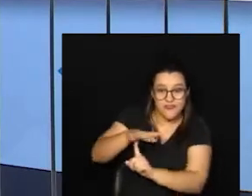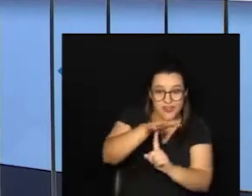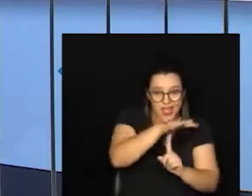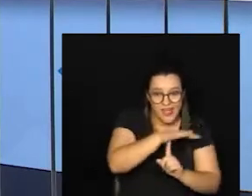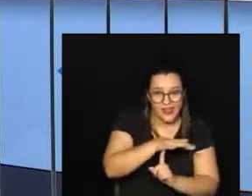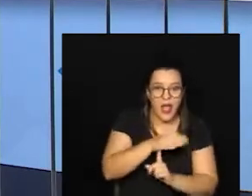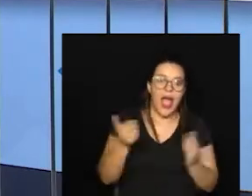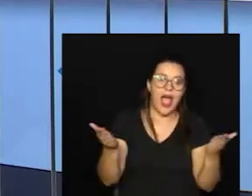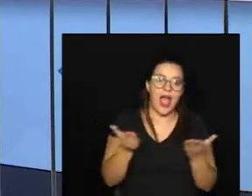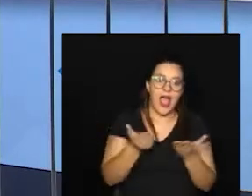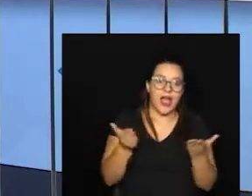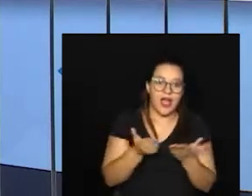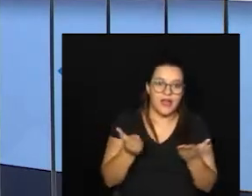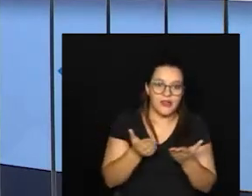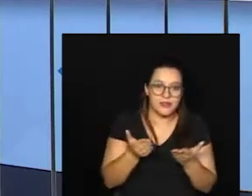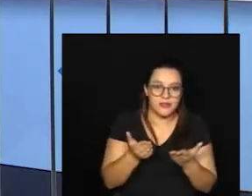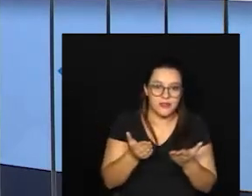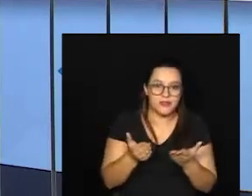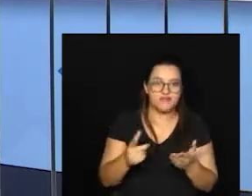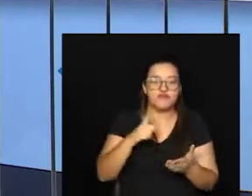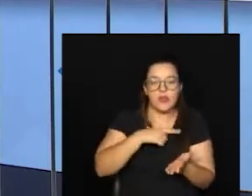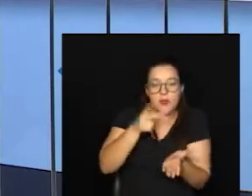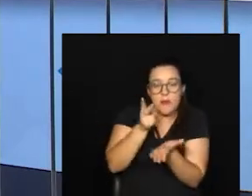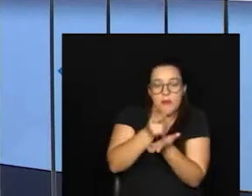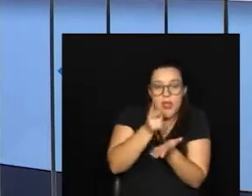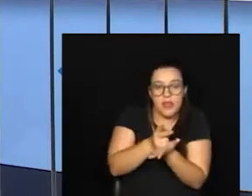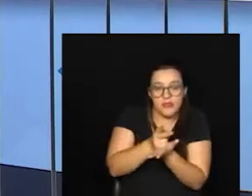eles vão realizar o Ex-PUC. Tudo num